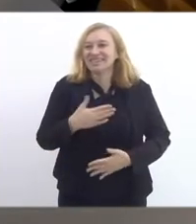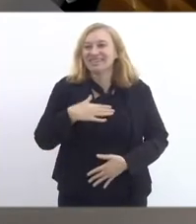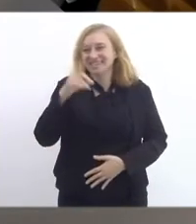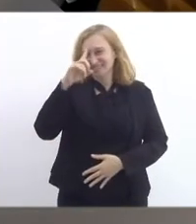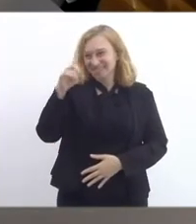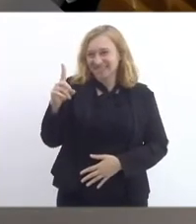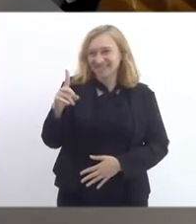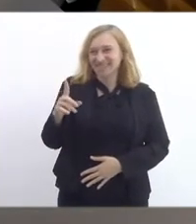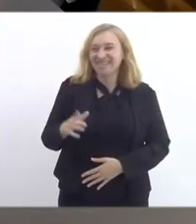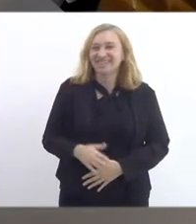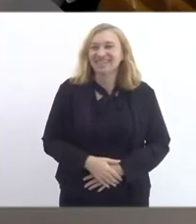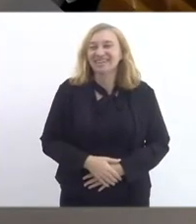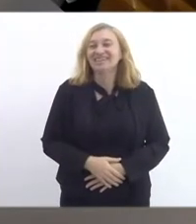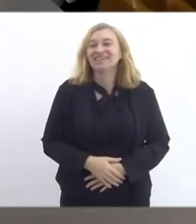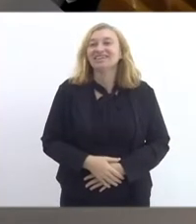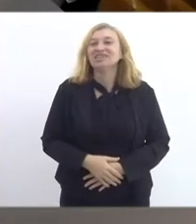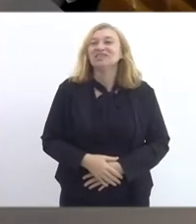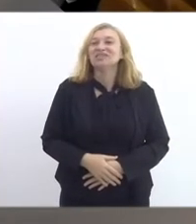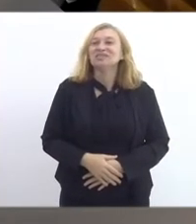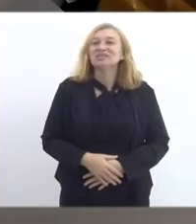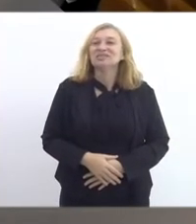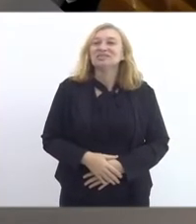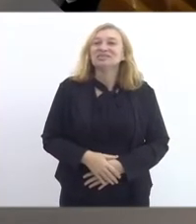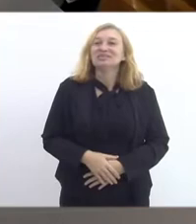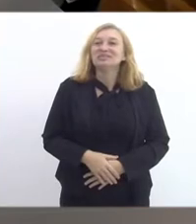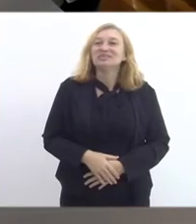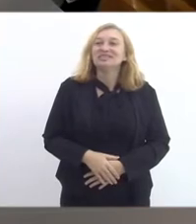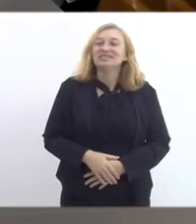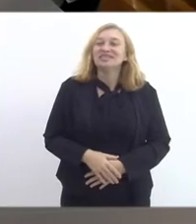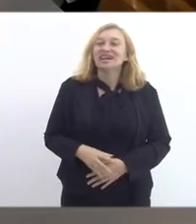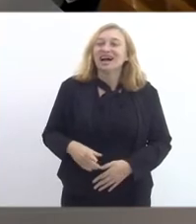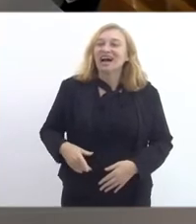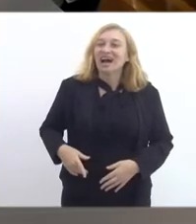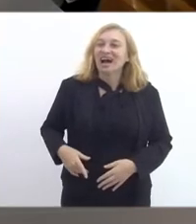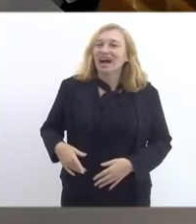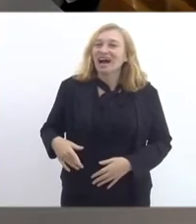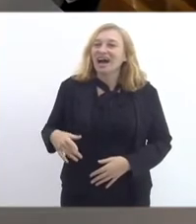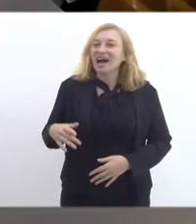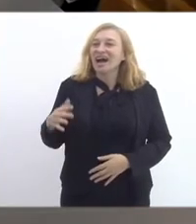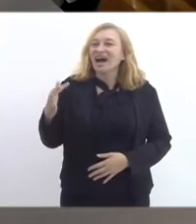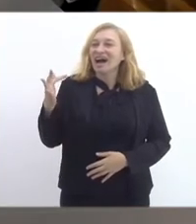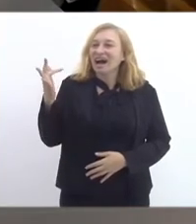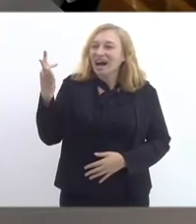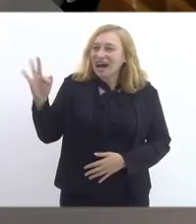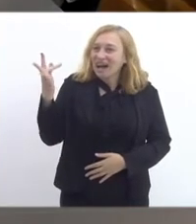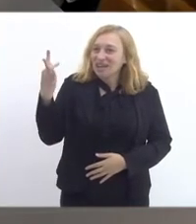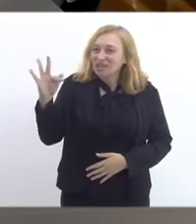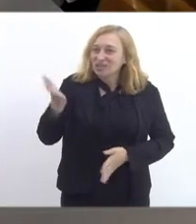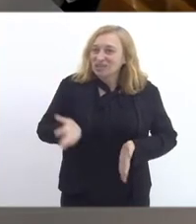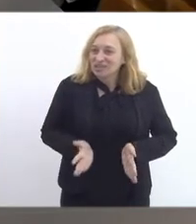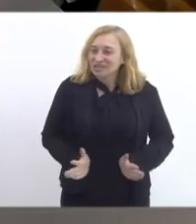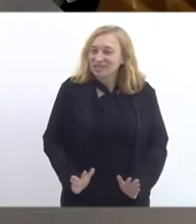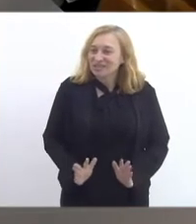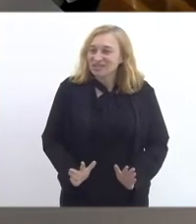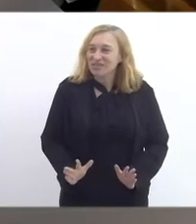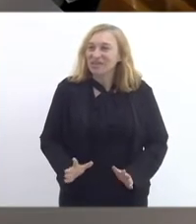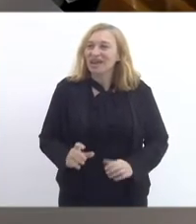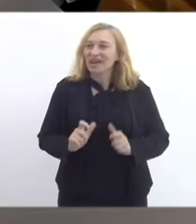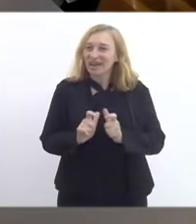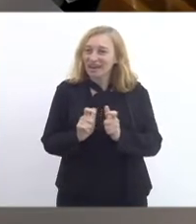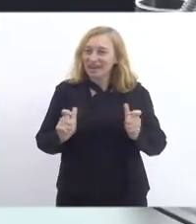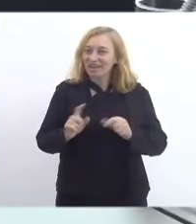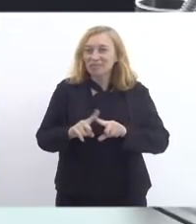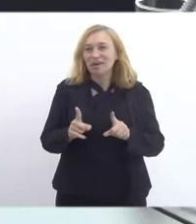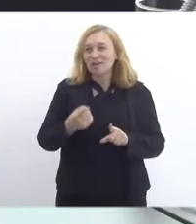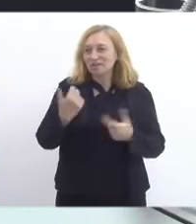Meu Deus do céu. Então tá bom. Mas mesmo assim, a dor do parto é grande, mas eu tenho que partir. Um abraço. Parcialmente autorizado. O senhor é